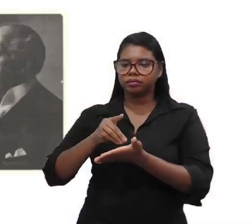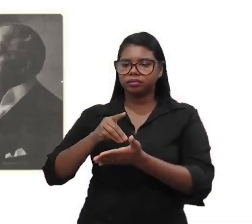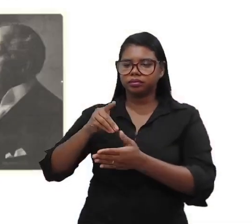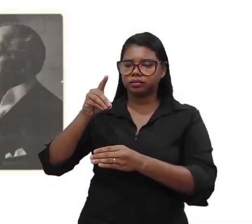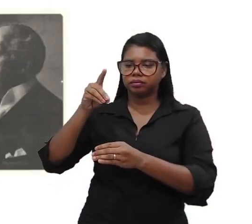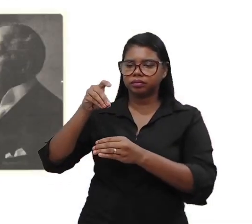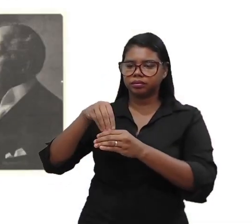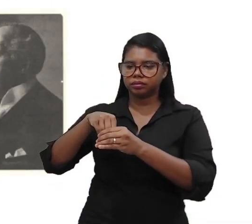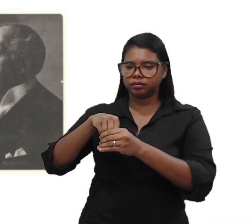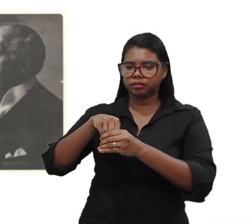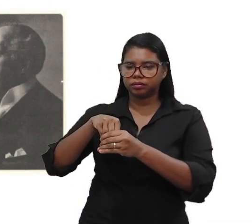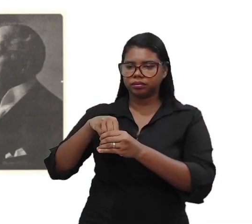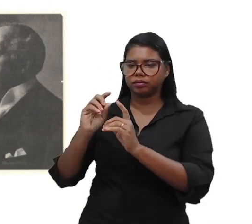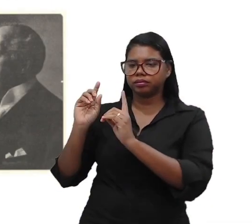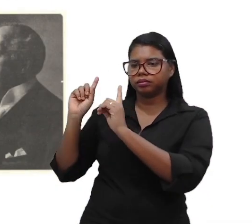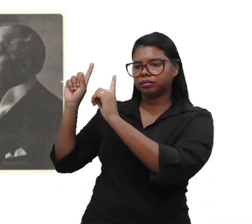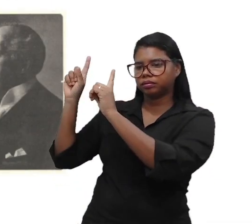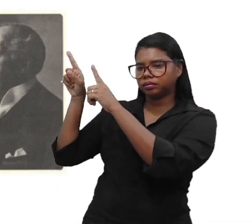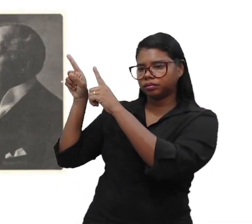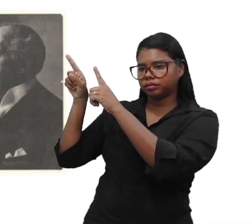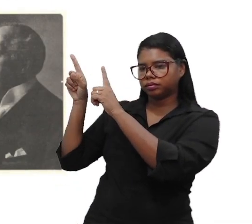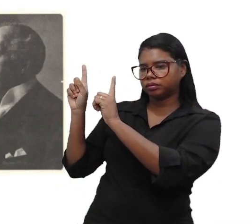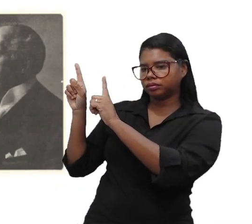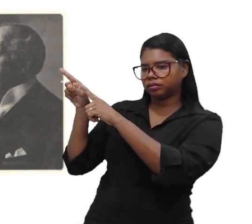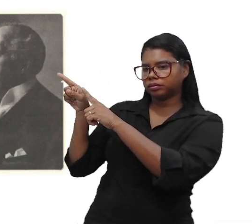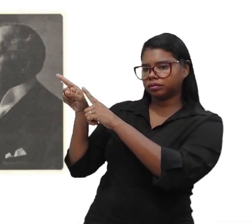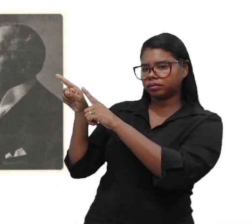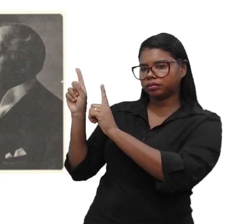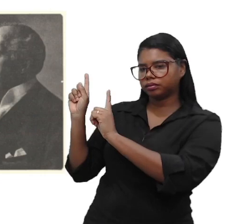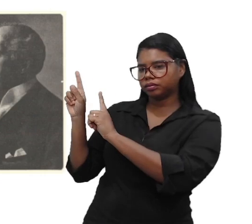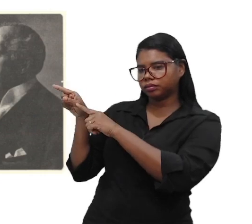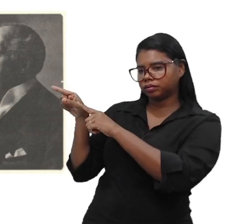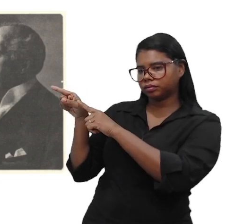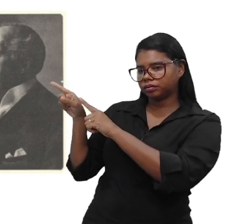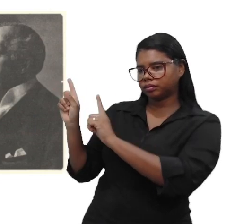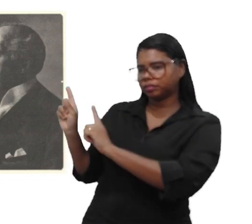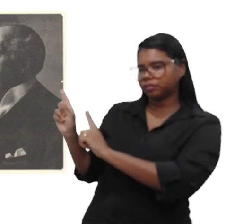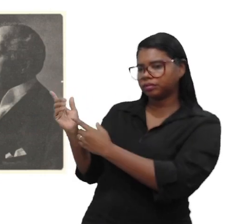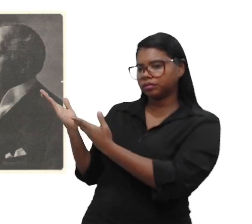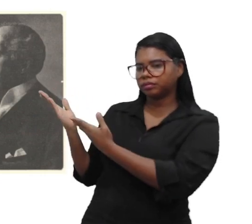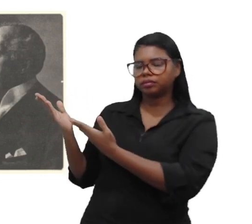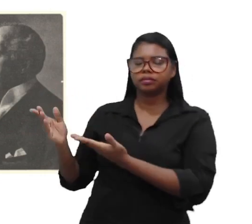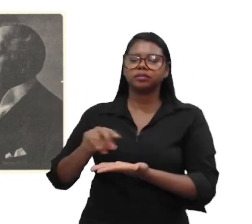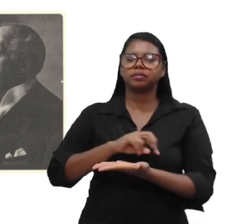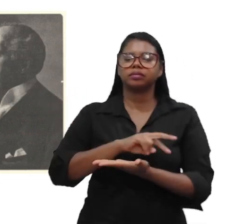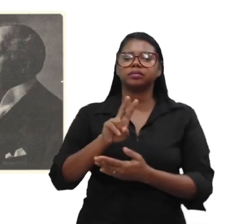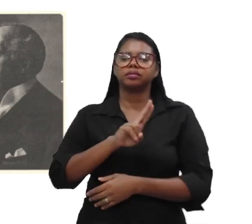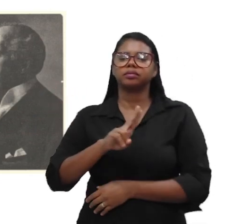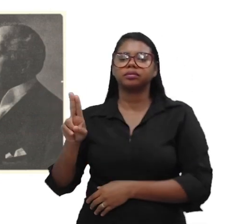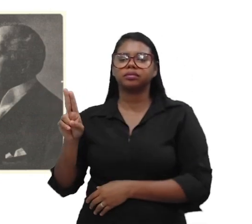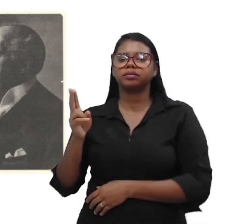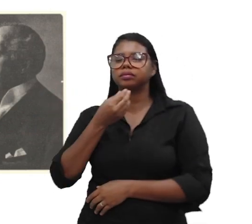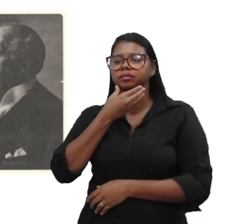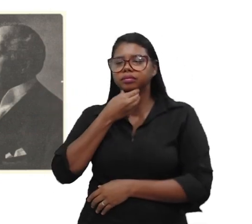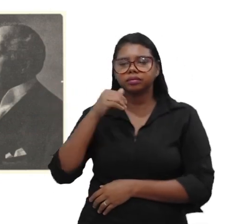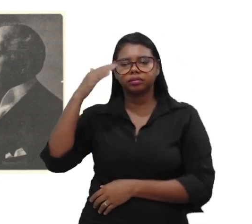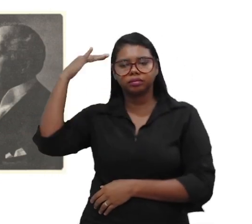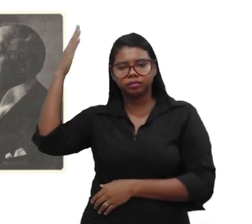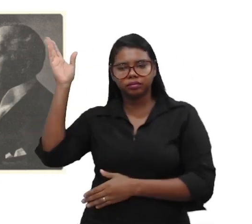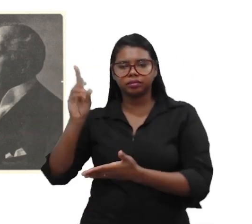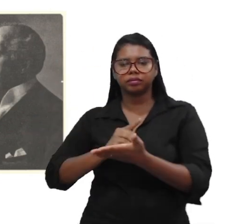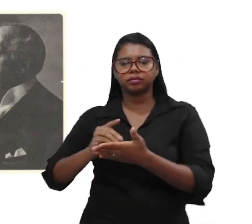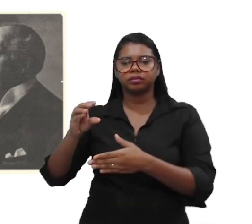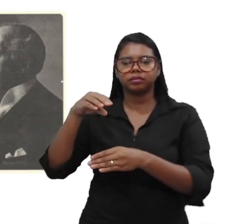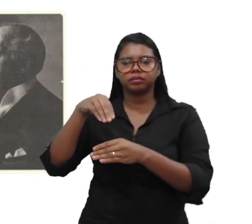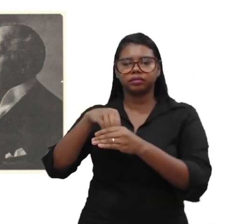gente tem John Ruskin, William Morris, Michael Tonet, Hermann Muthesius, Victor Horta.